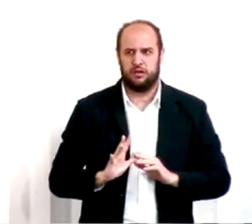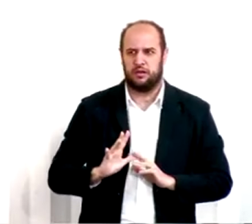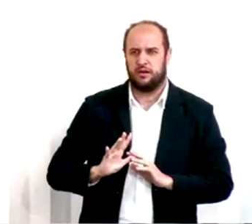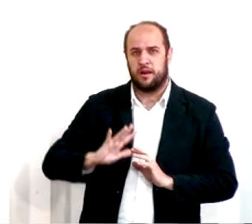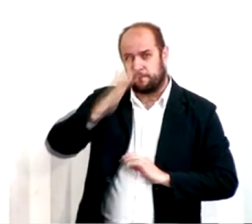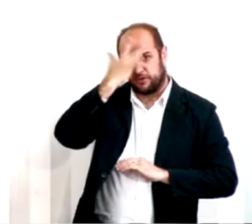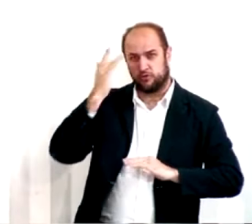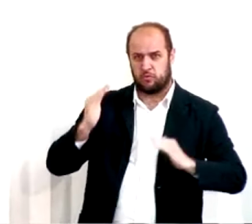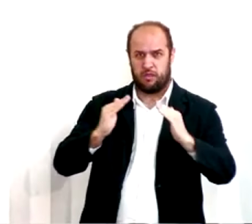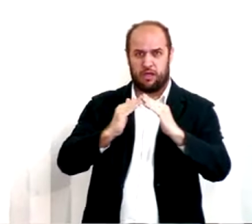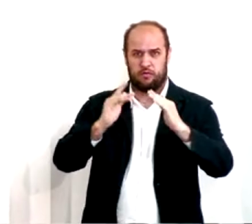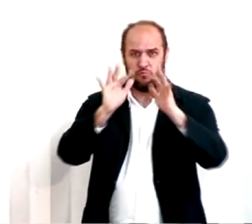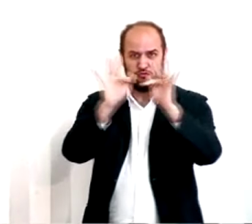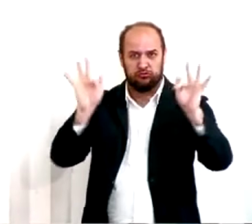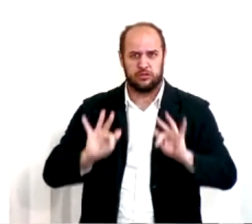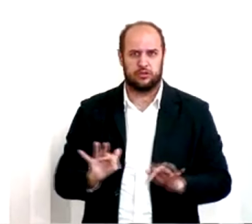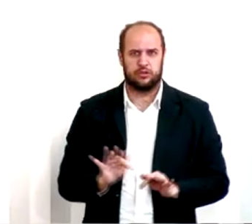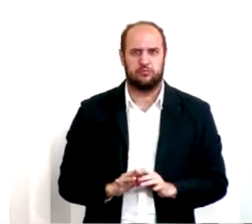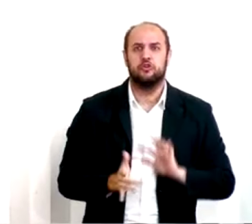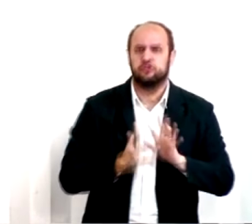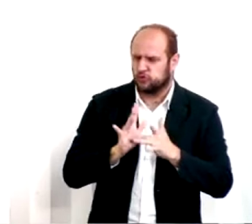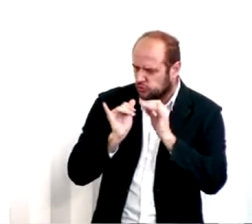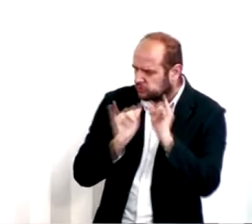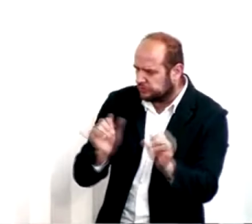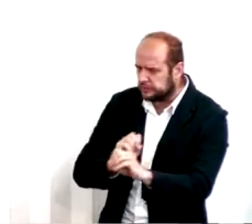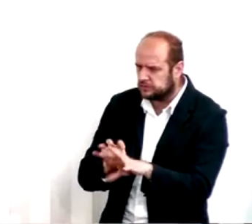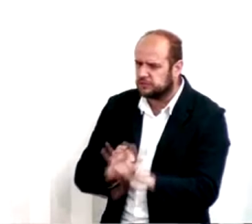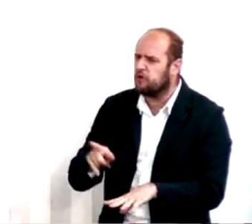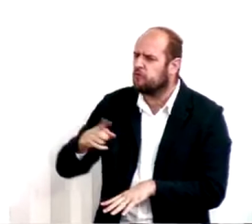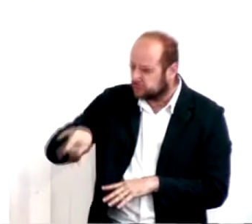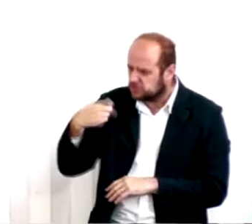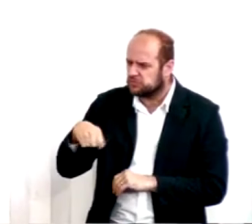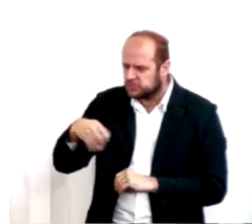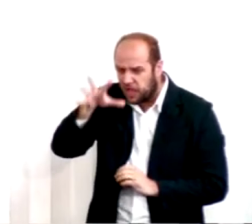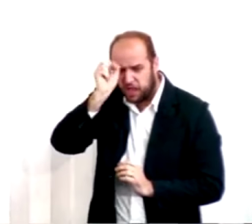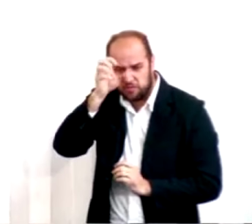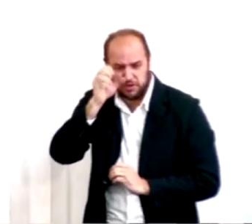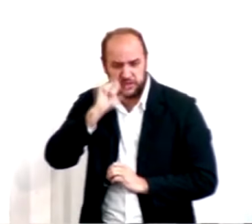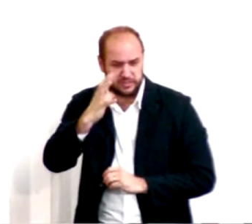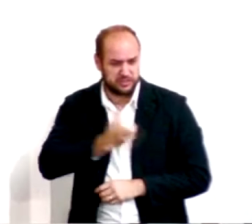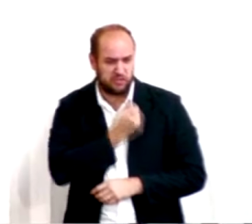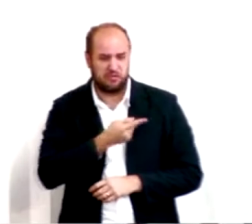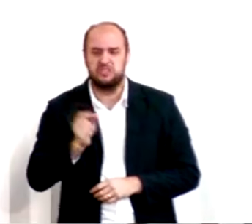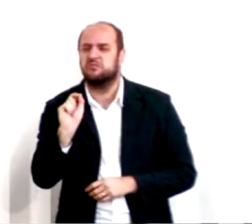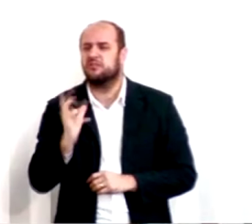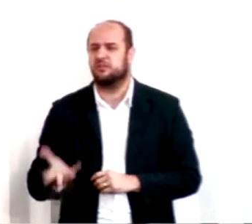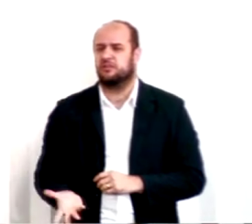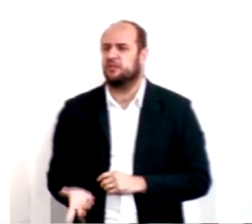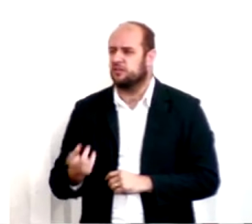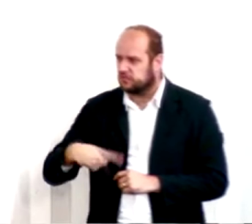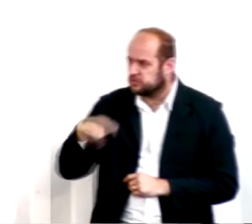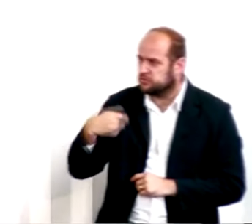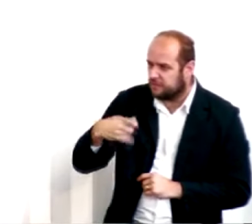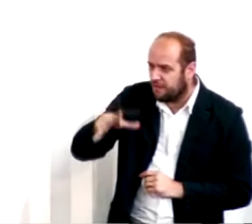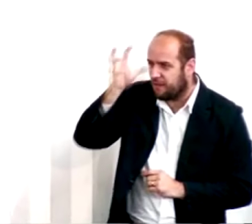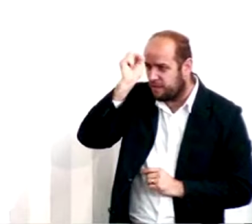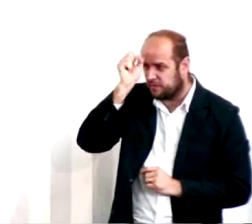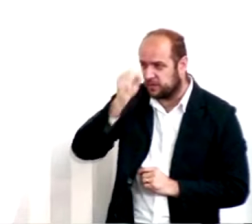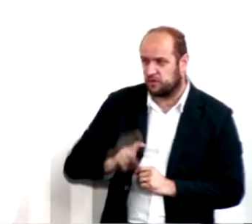e ele começa a dizer Vocês precisam saber o que é a redenção Vocês precisam saber o que é a salvação e vocês precisam